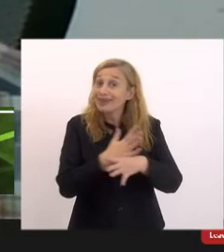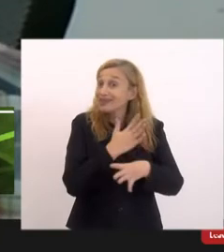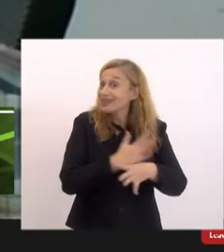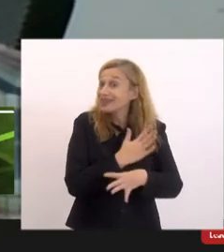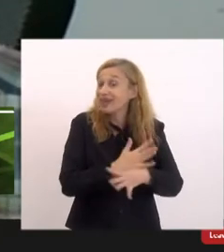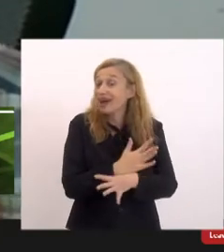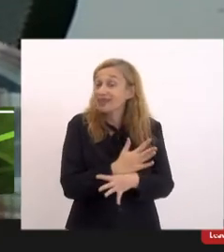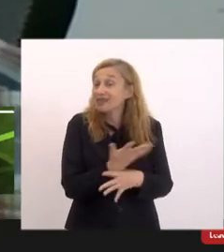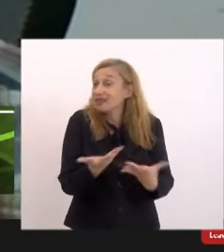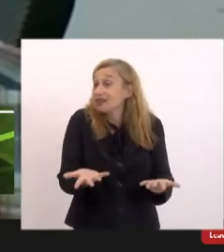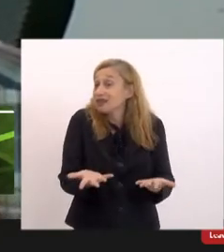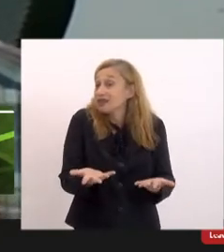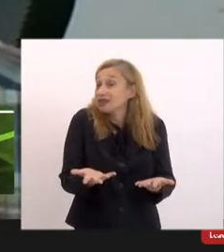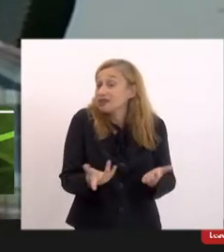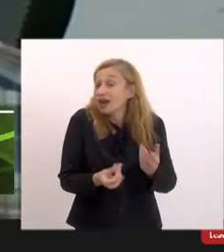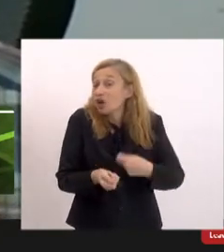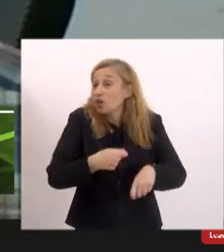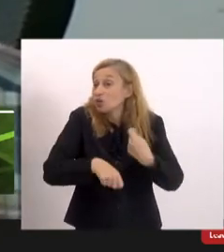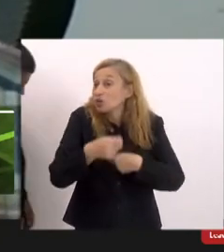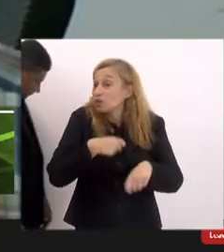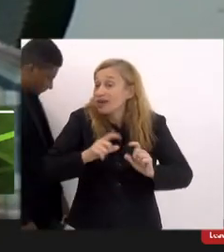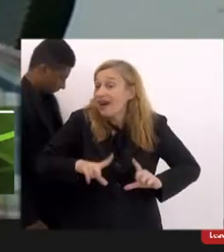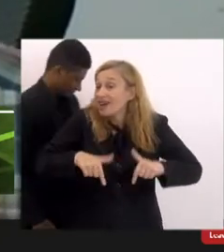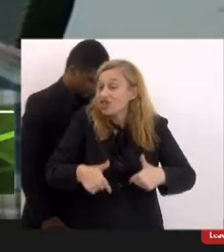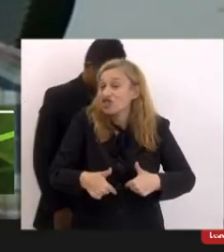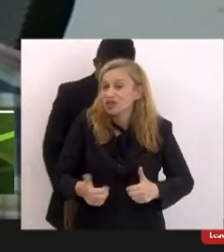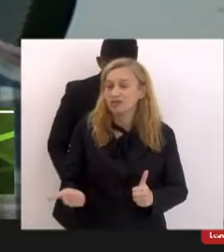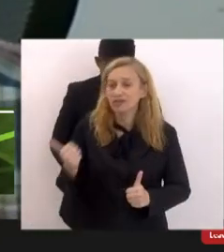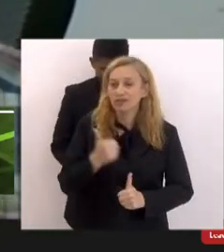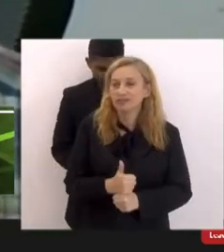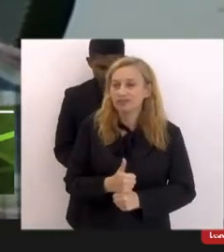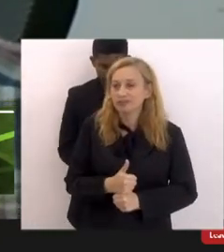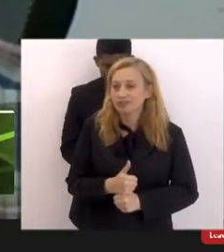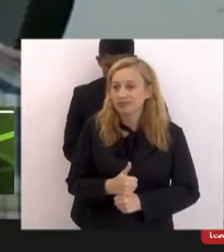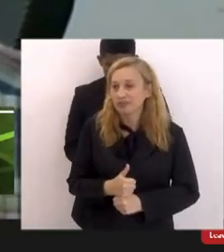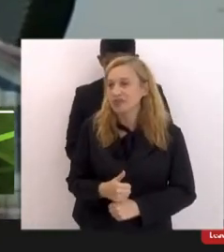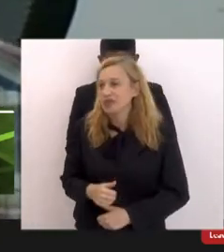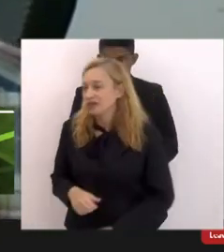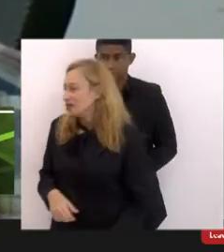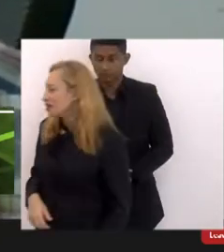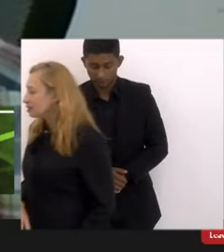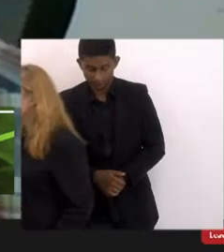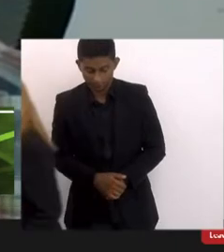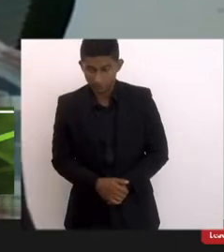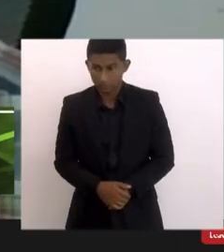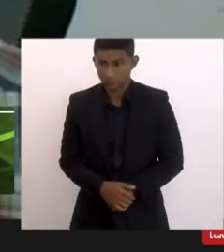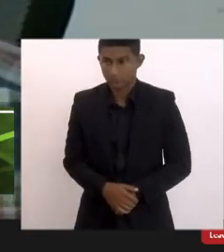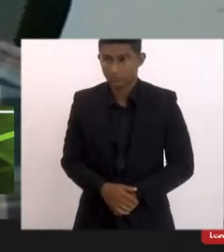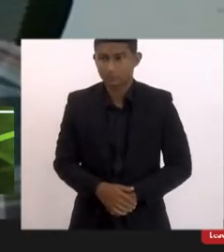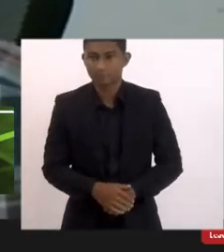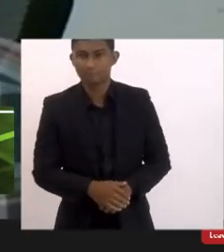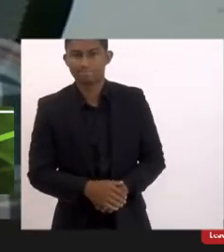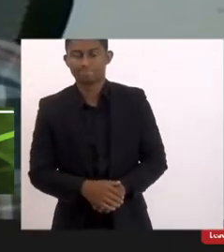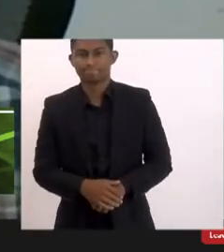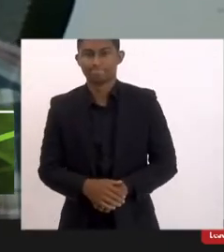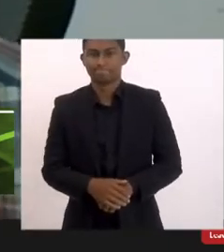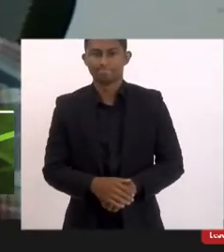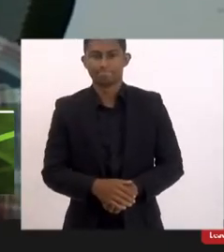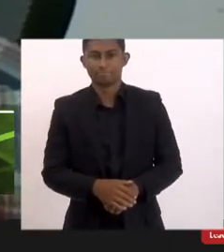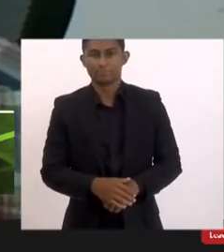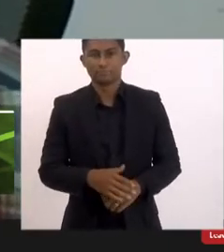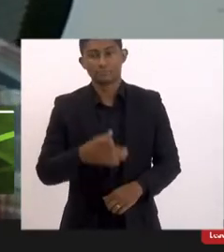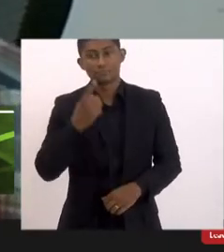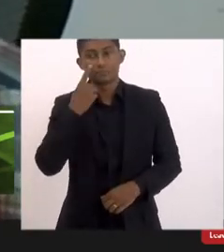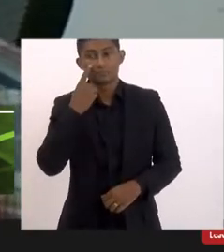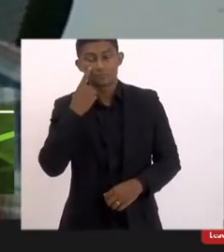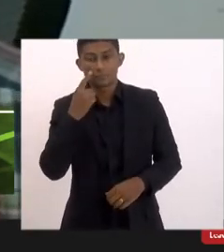com a sua economia funcionando, a gente vê nos bares, nas esquinas, finais de semana, as aglomerações. Então, isso tudo é